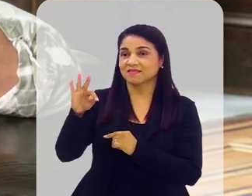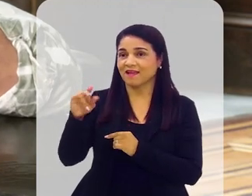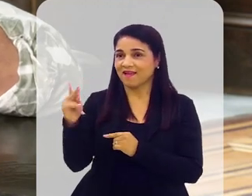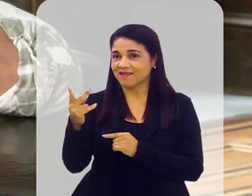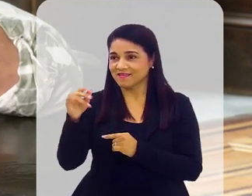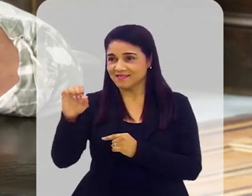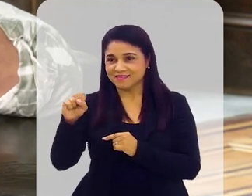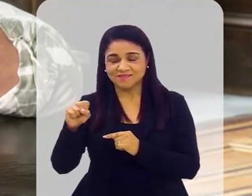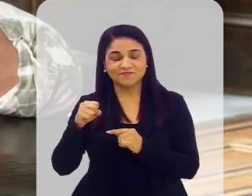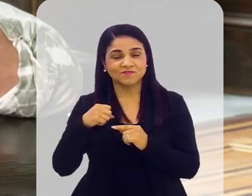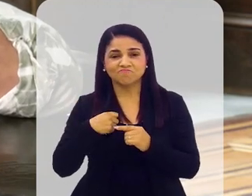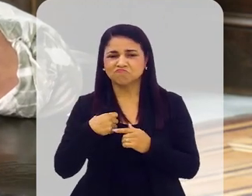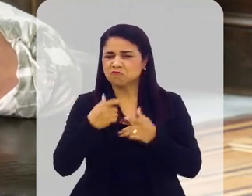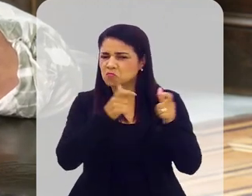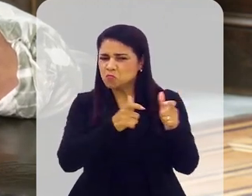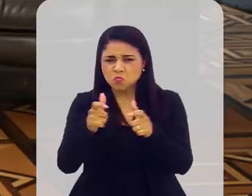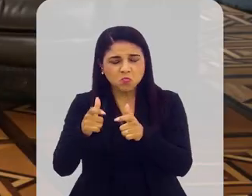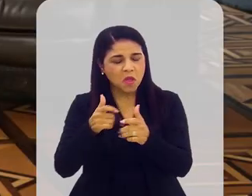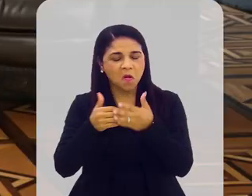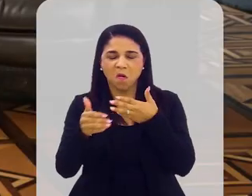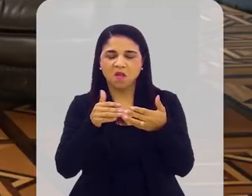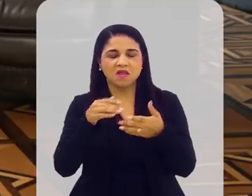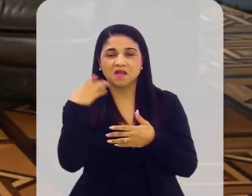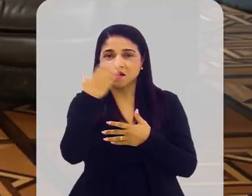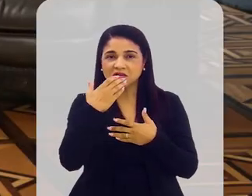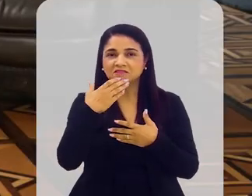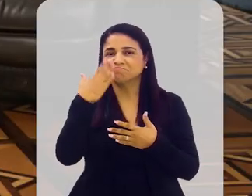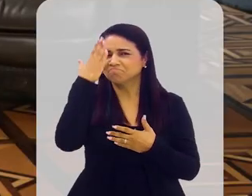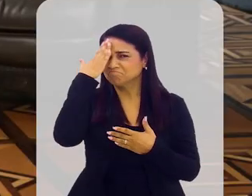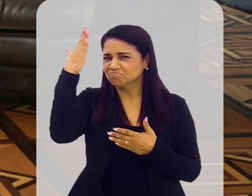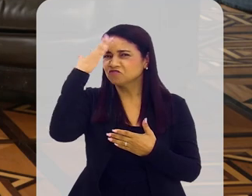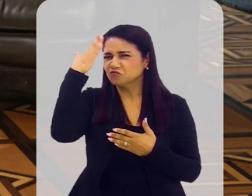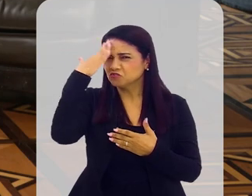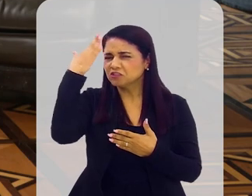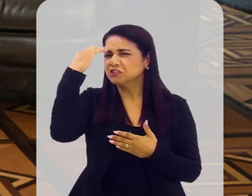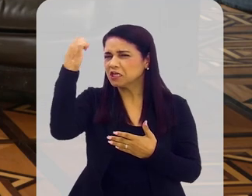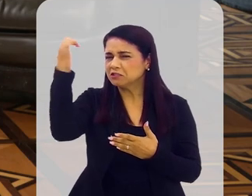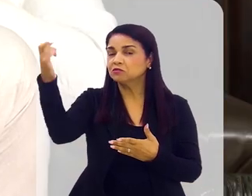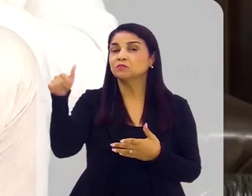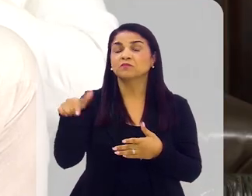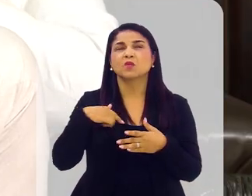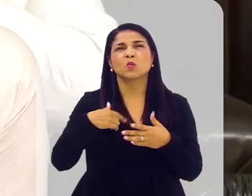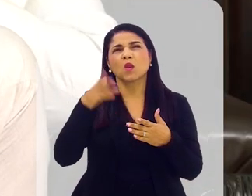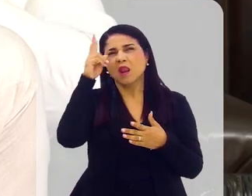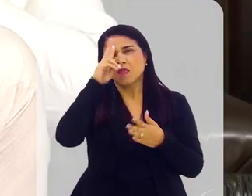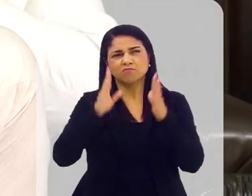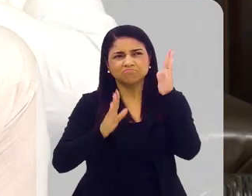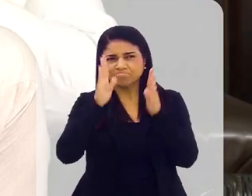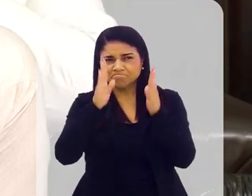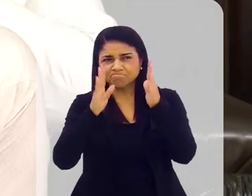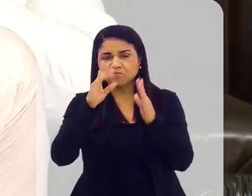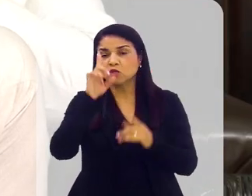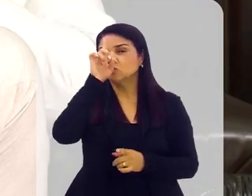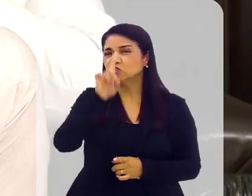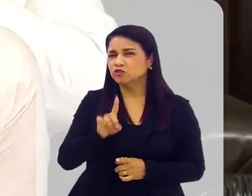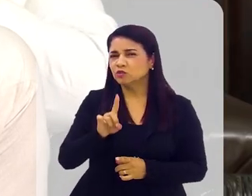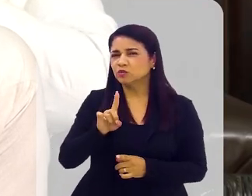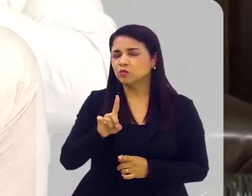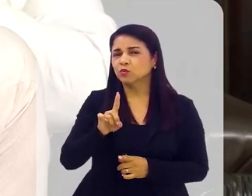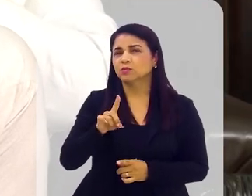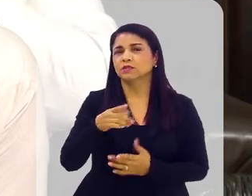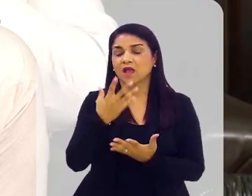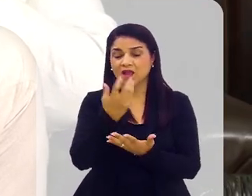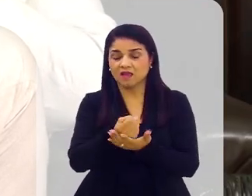Que cara, você cantou isso agora. É uma pérola. Isso foi aonde demais. Canta essa música essa é um sucesso. Essa música, eu lembro que nessa época eu era diretor